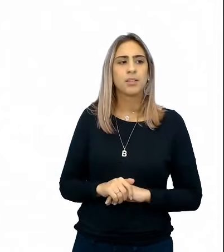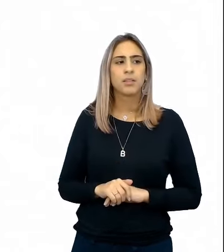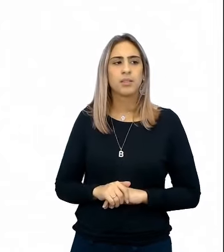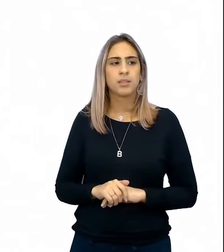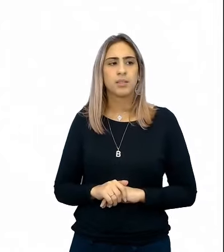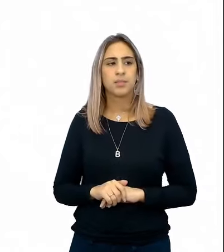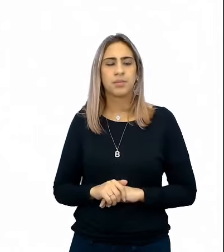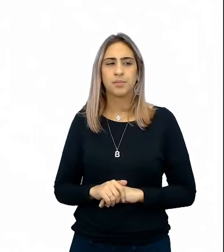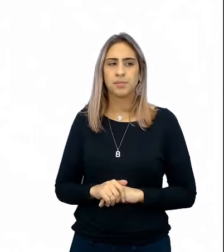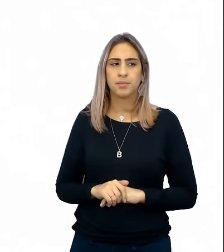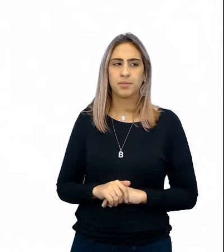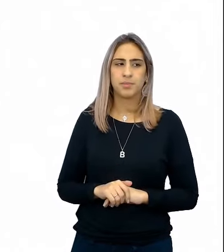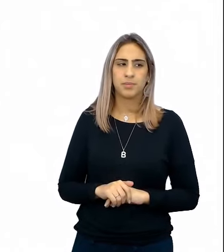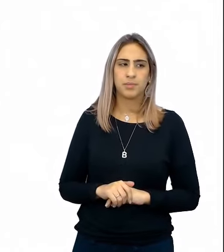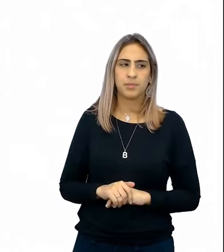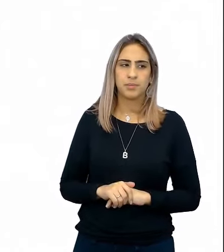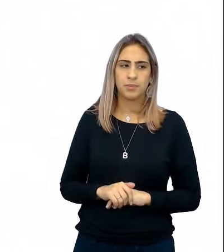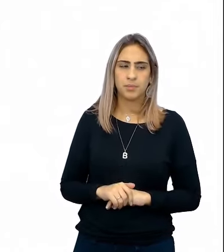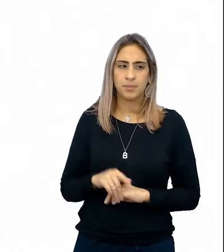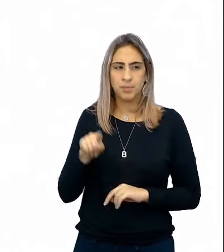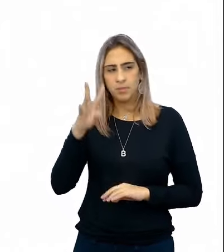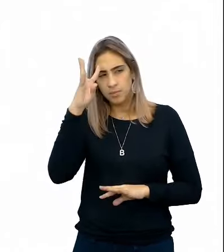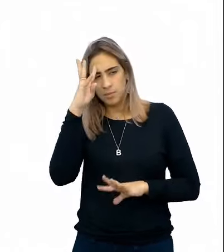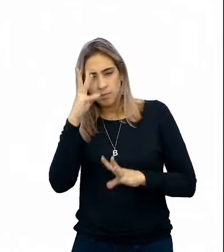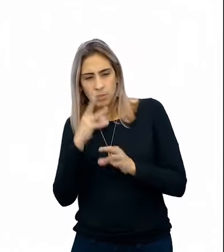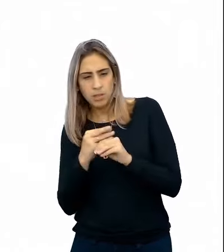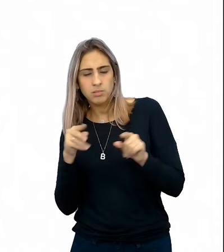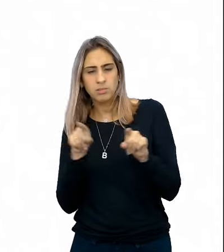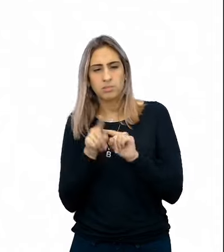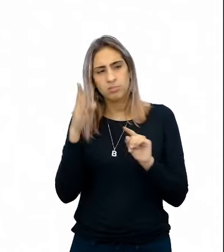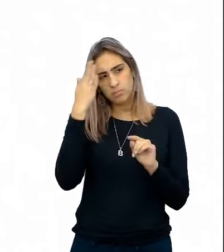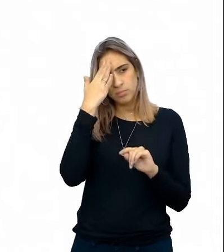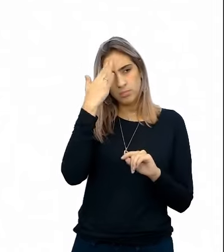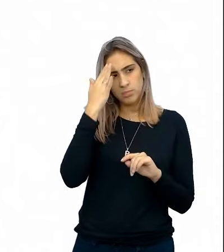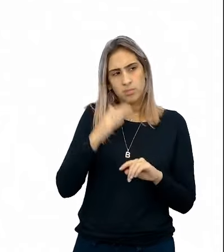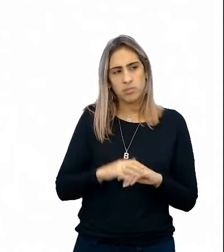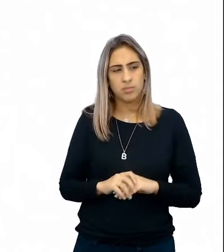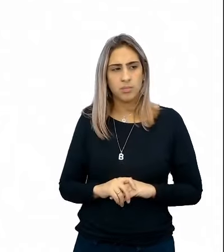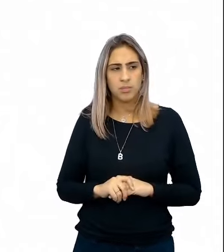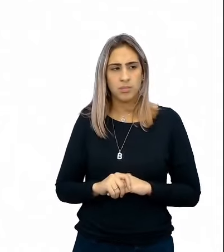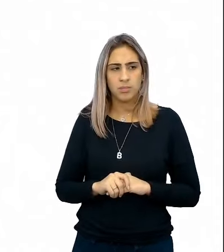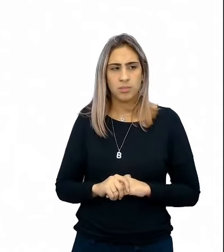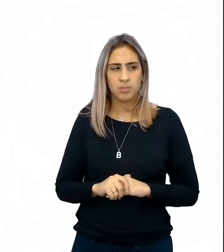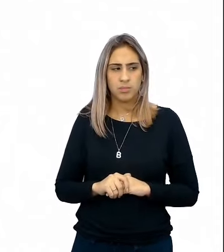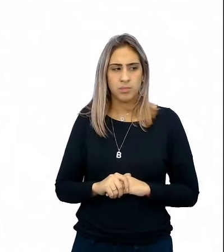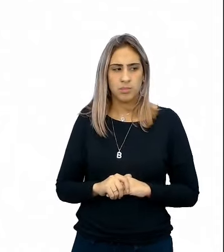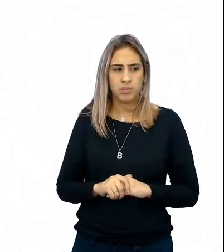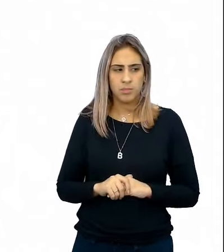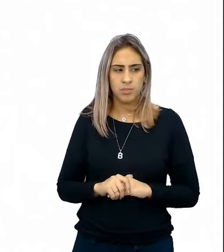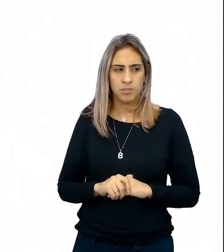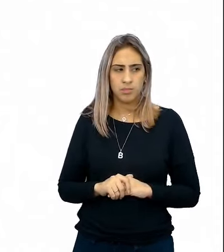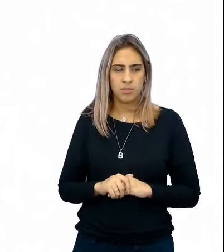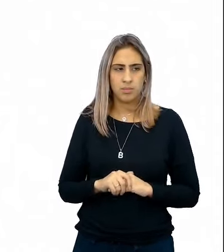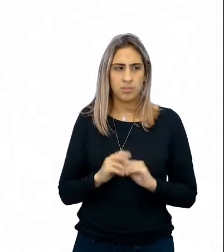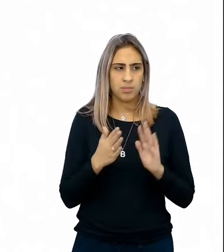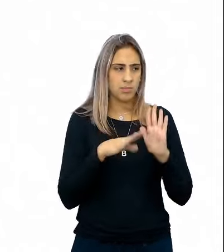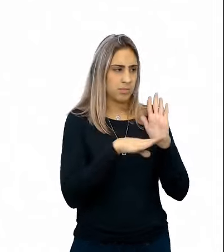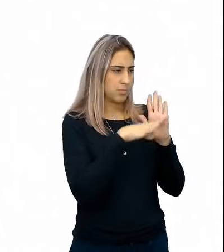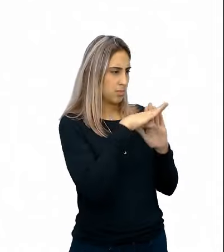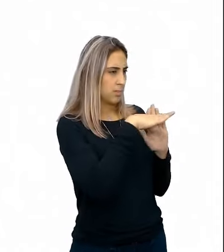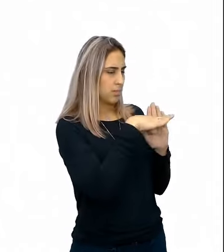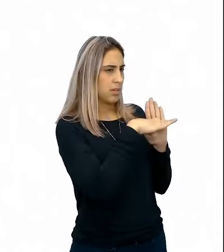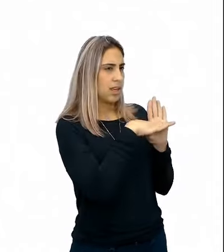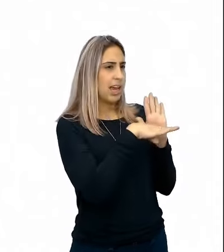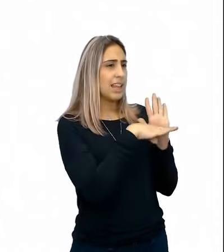utilizar essa leitura que aprenderam, essa compreensão que aprenderam em língua portuguesa, para se apropriar dos gêneros próprios da